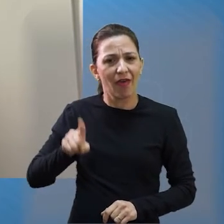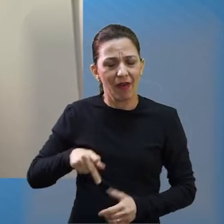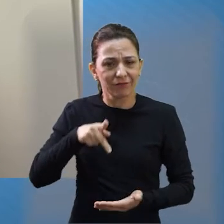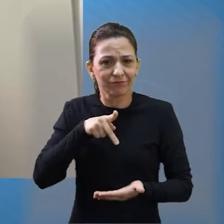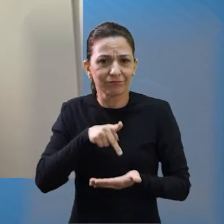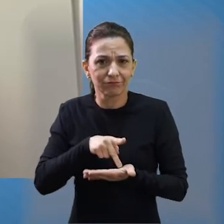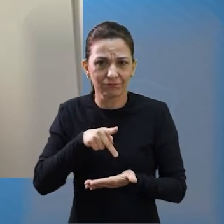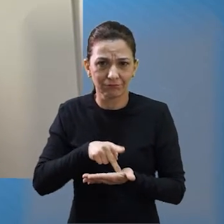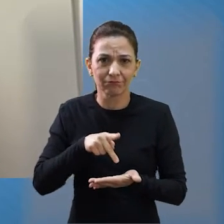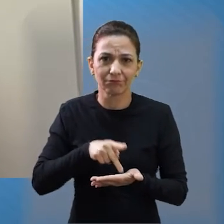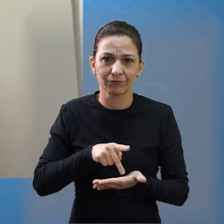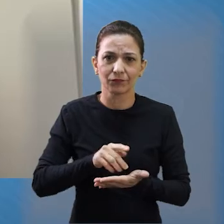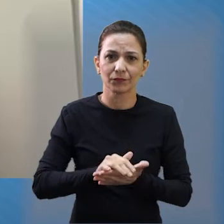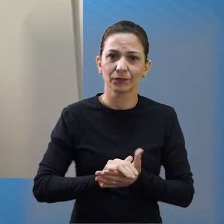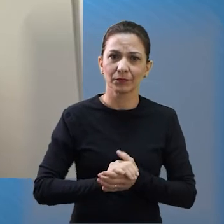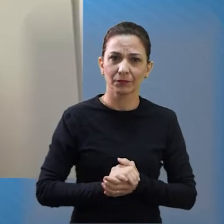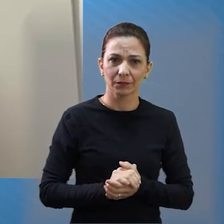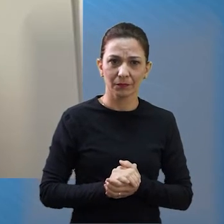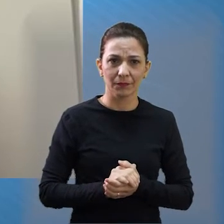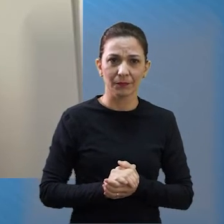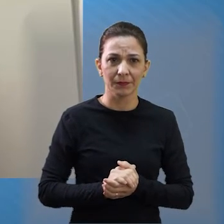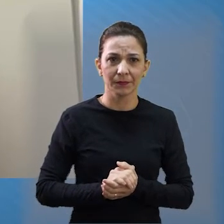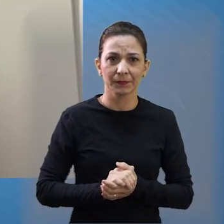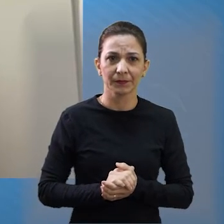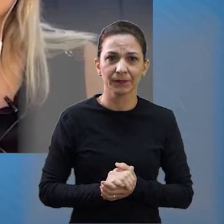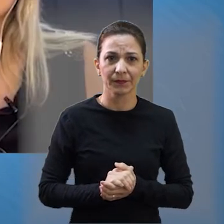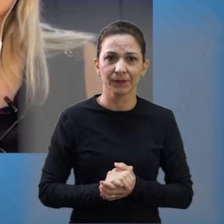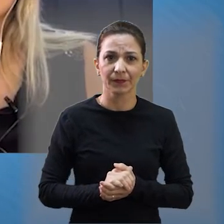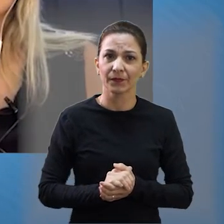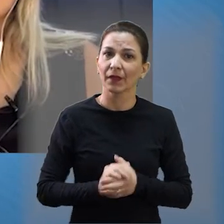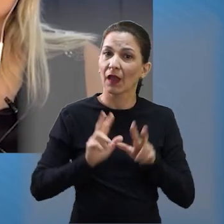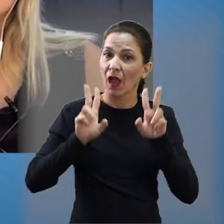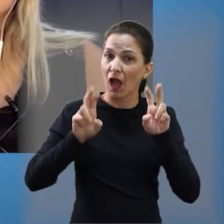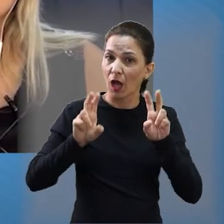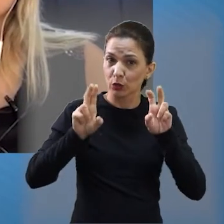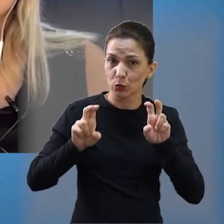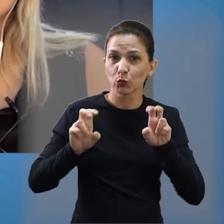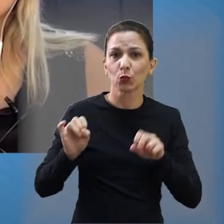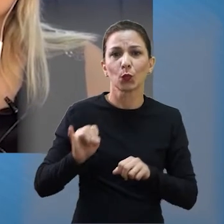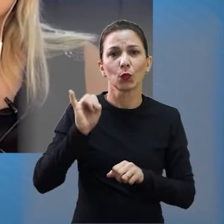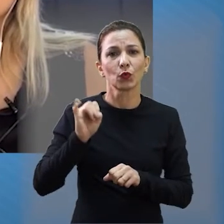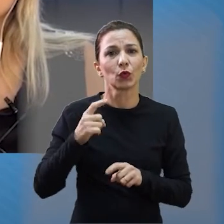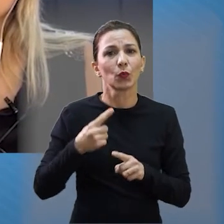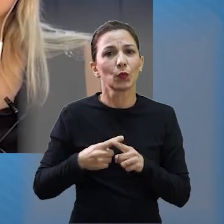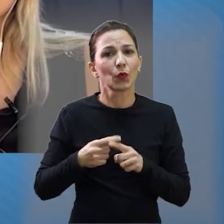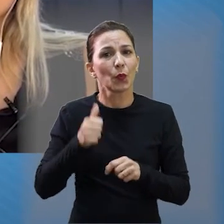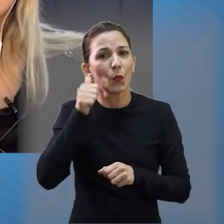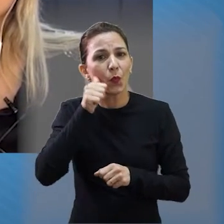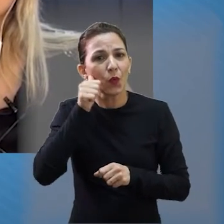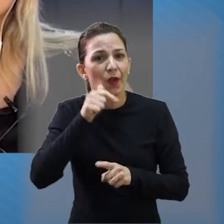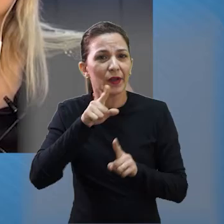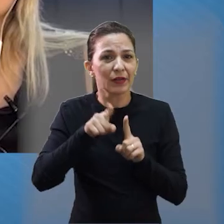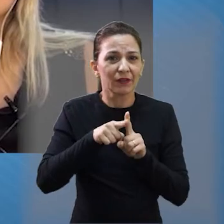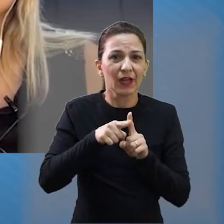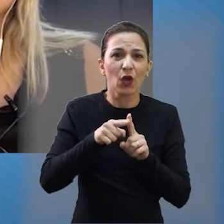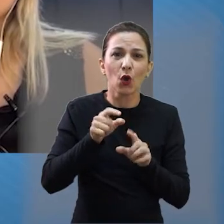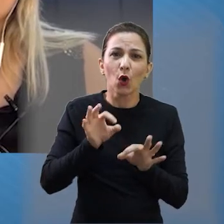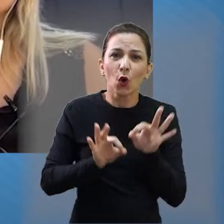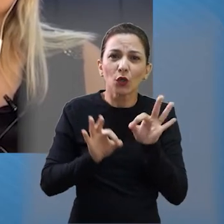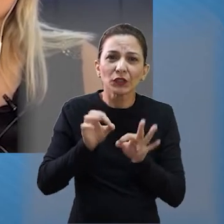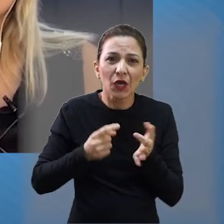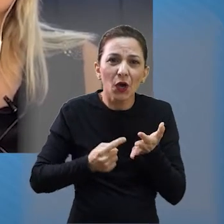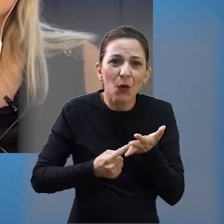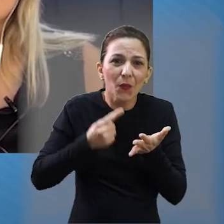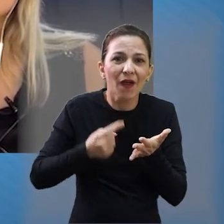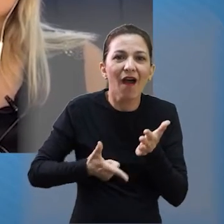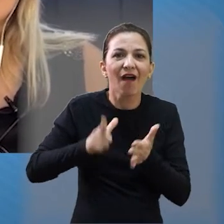ela perde massa óssea. Então, se no meio dessa confusão ela engravida, olha que confusão, muitas